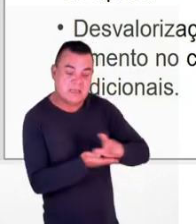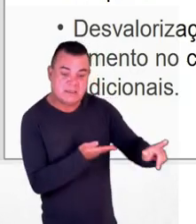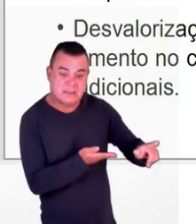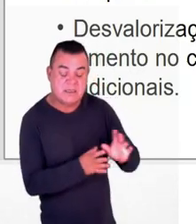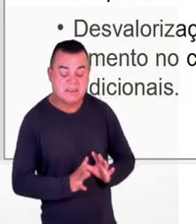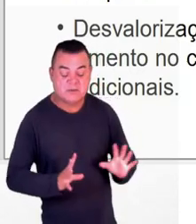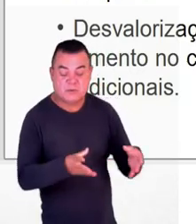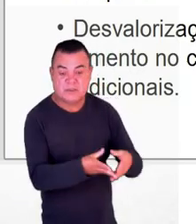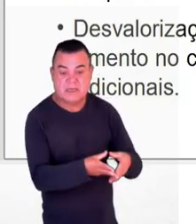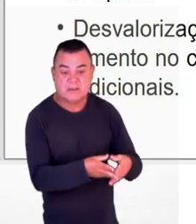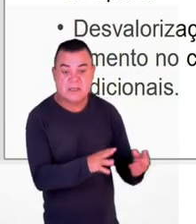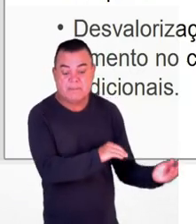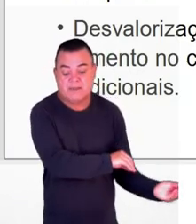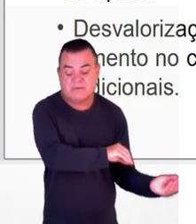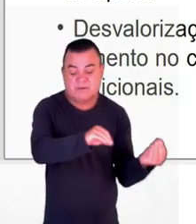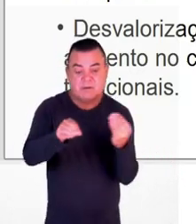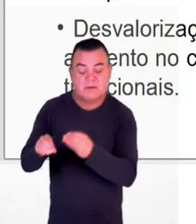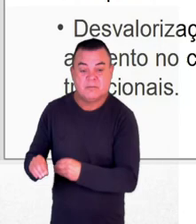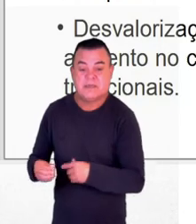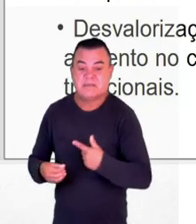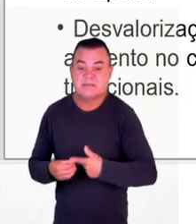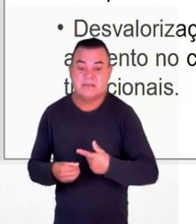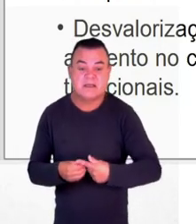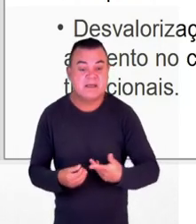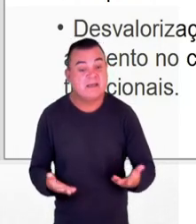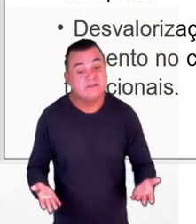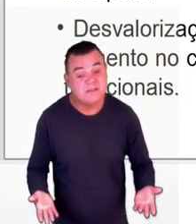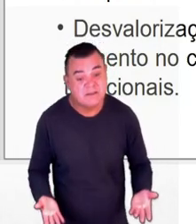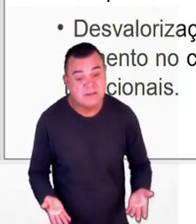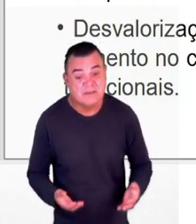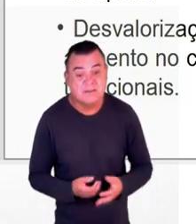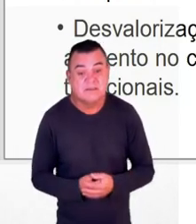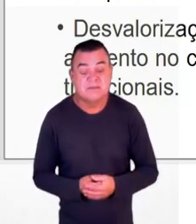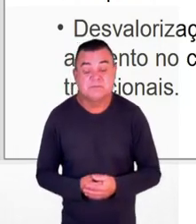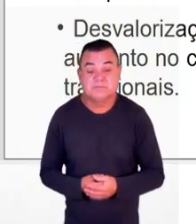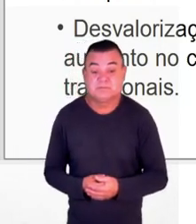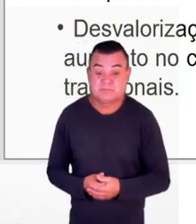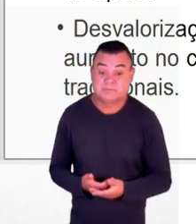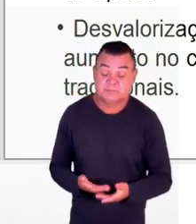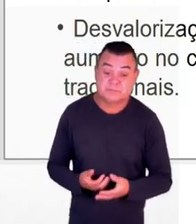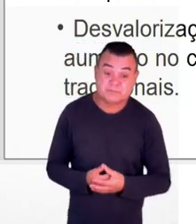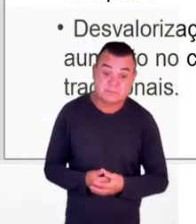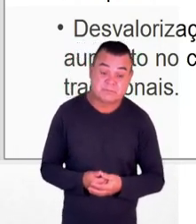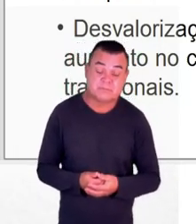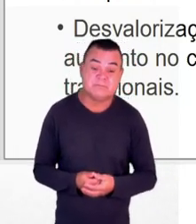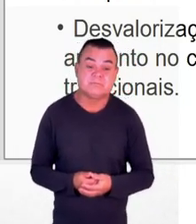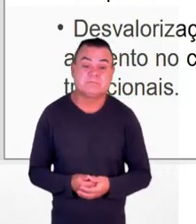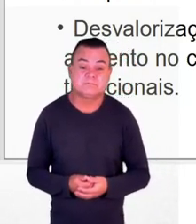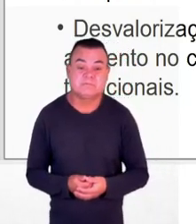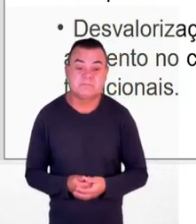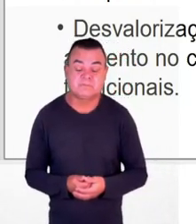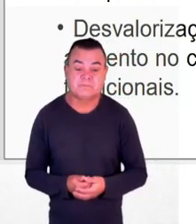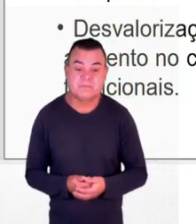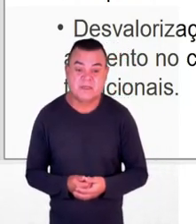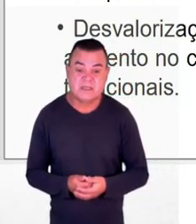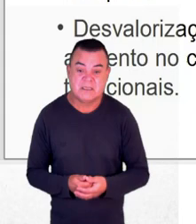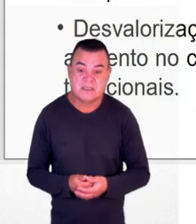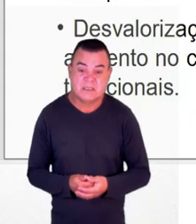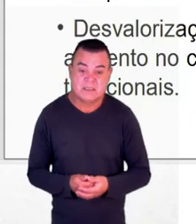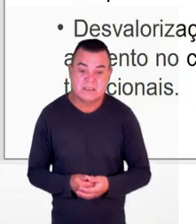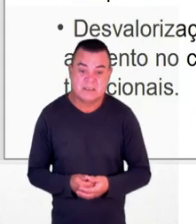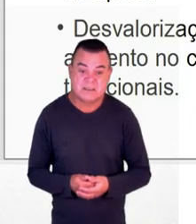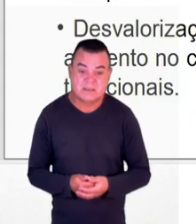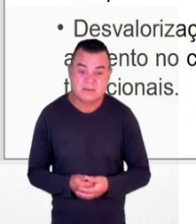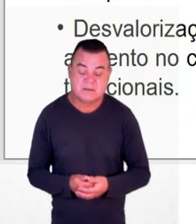vir pra cidade para acessar a bolsa família tem que vir pra cidade para acessar uma aposentadoria tem que vir pra cidade para tudo né inadequado isso eh